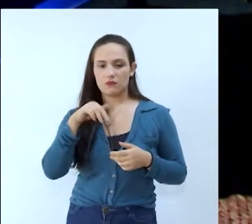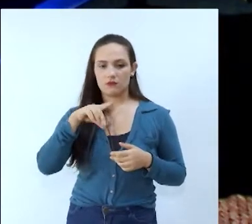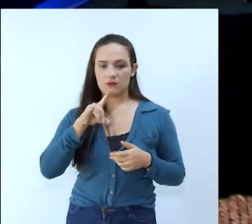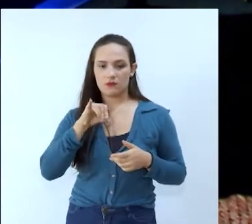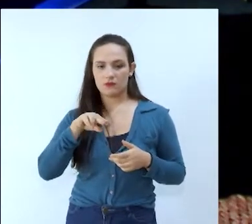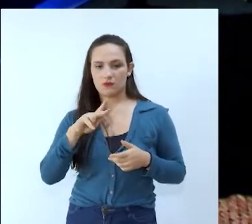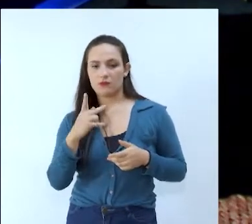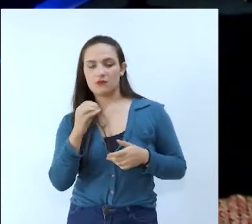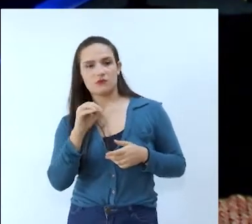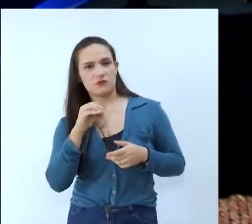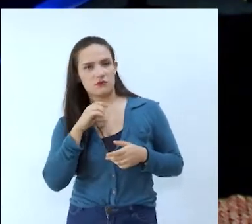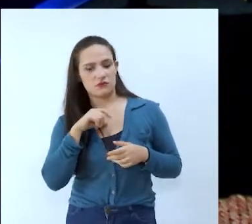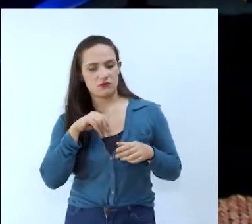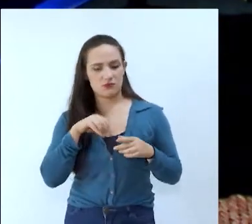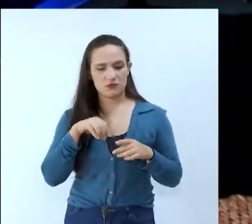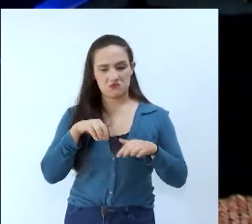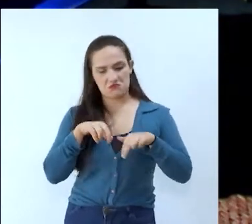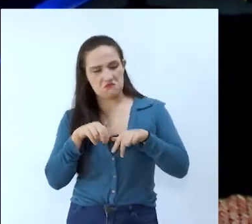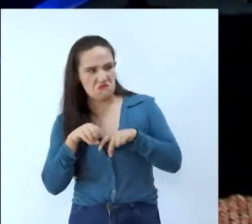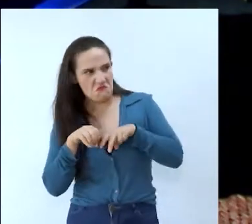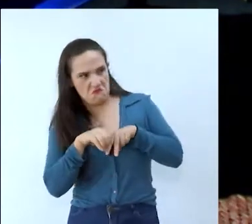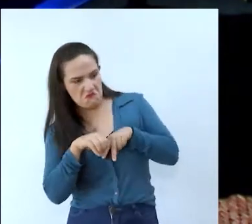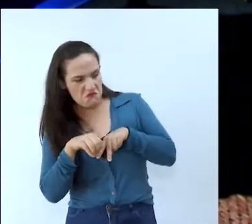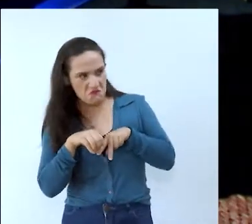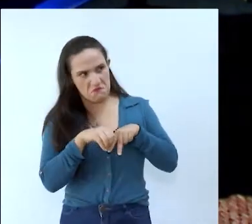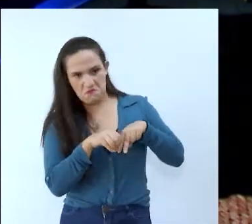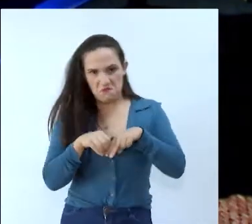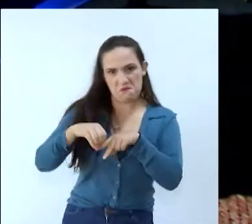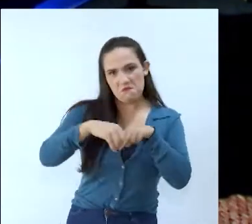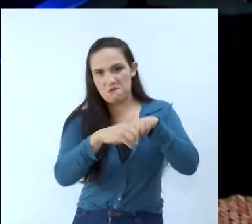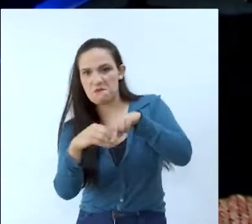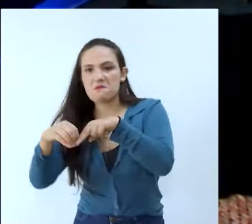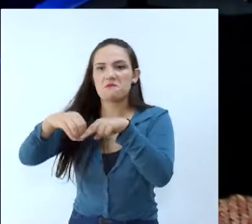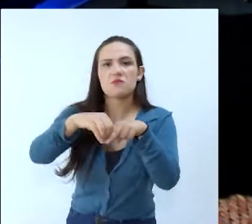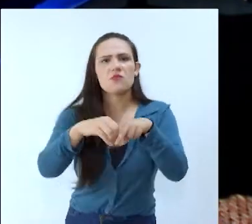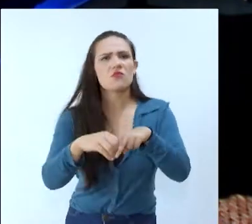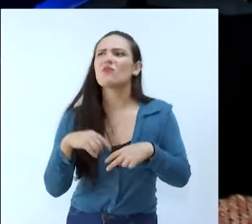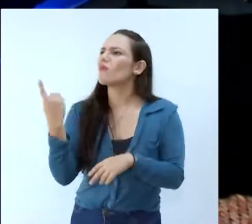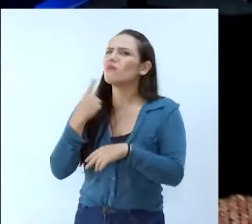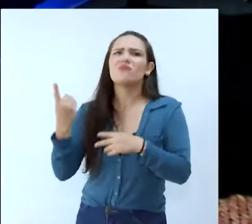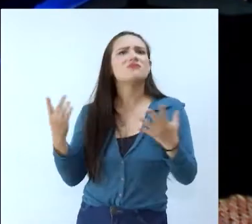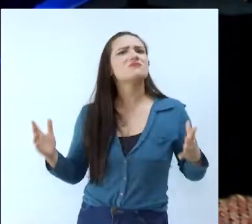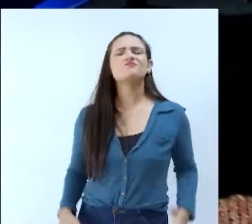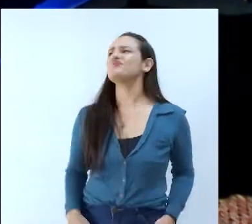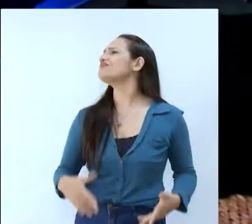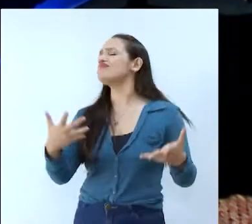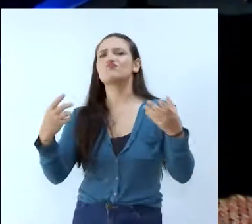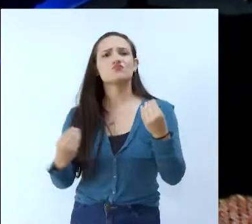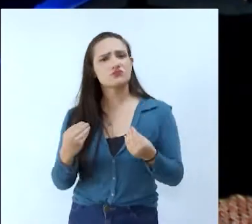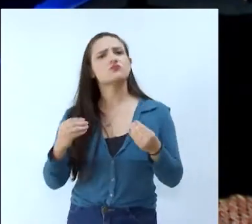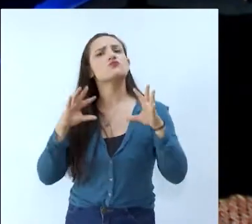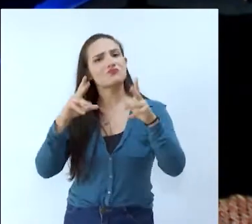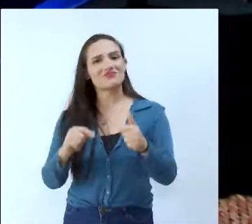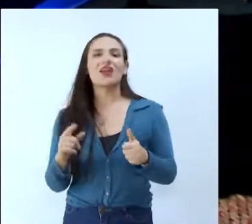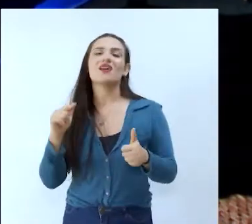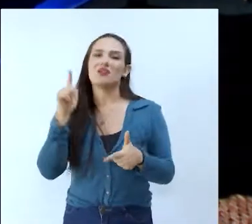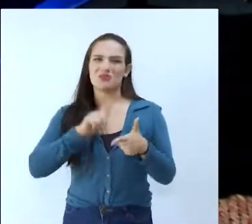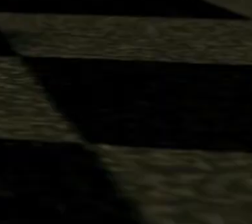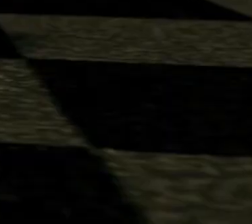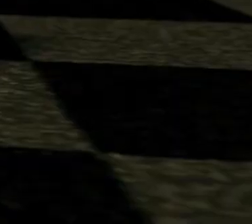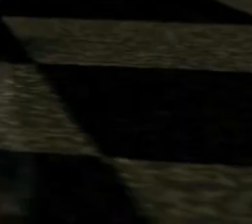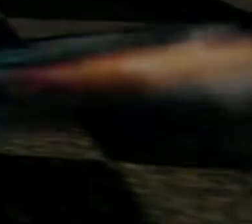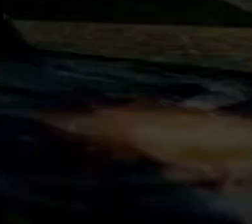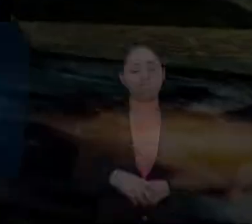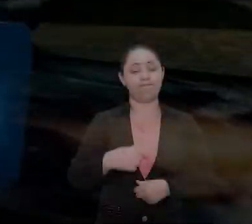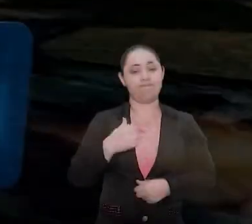tocavam nele também, bravo com ele, né? Então tem aquela rivalidade dentro do clube, isso faz mal. Nós perdemos essa decisão justamente por isso, por causa dessa vaidade